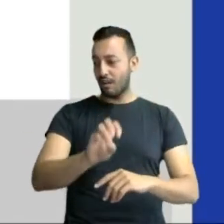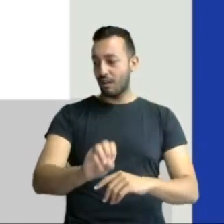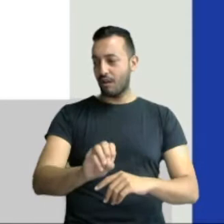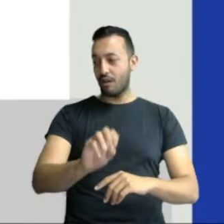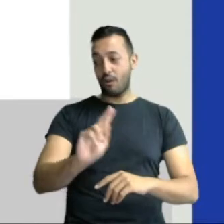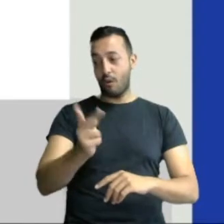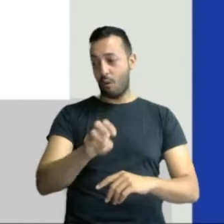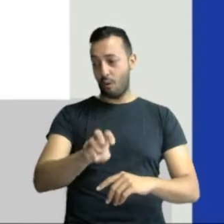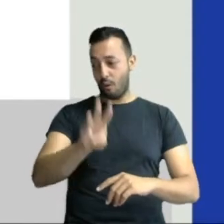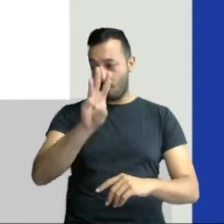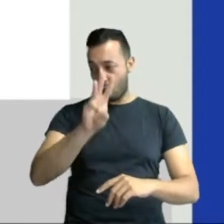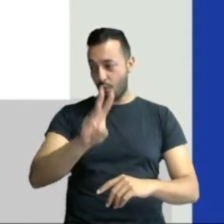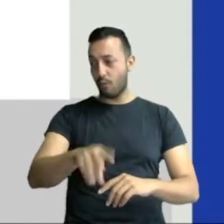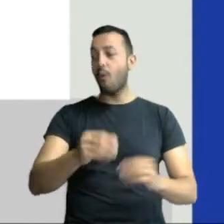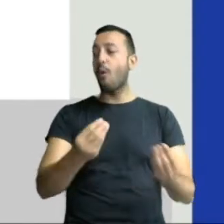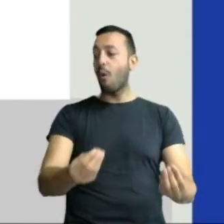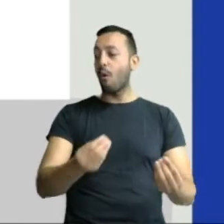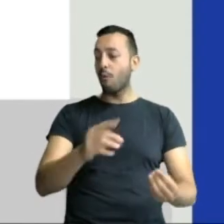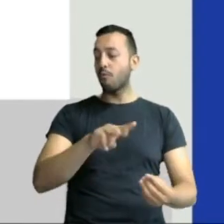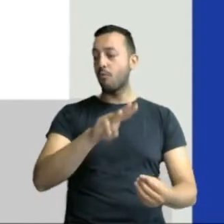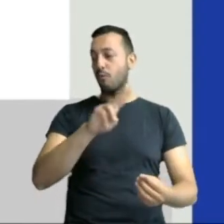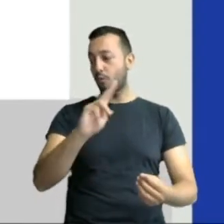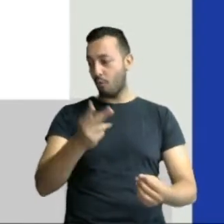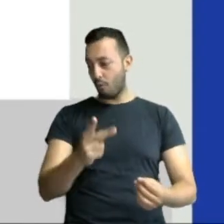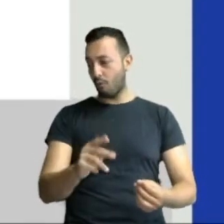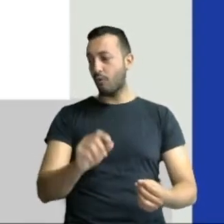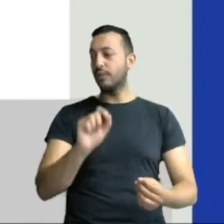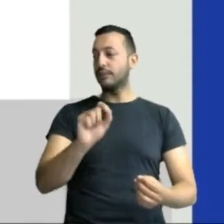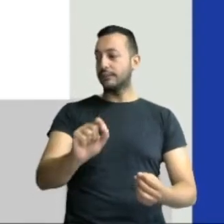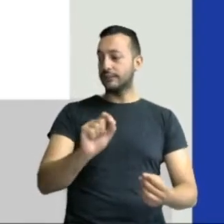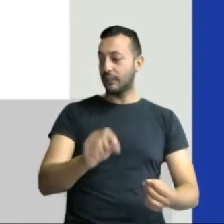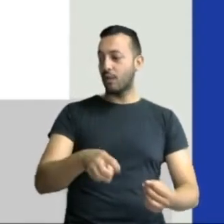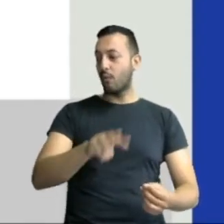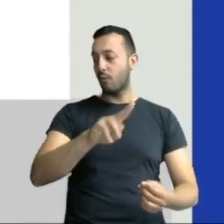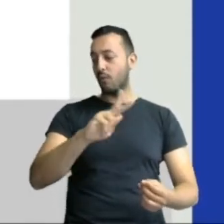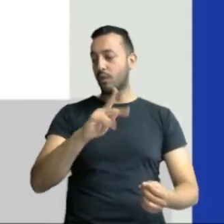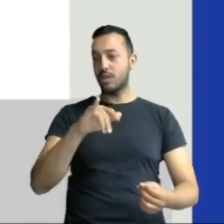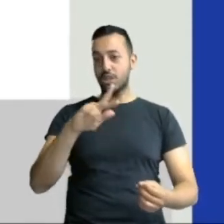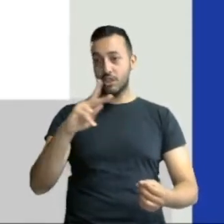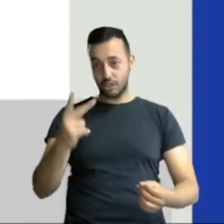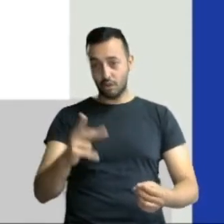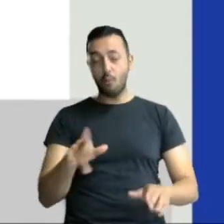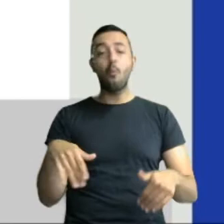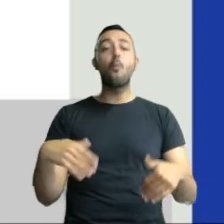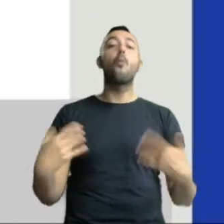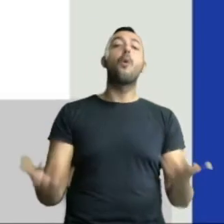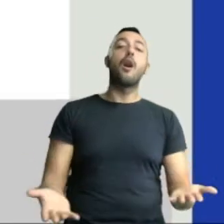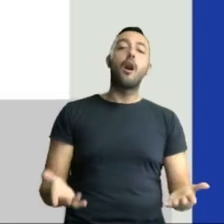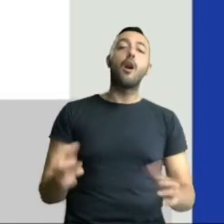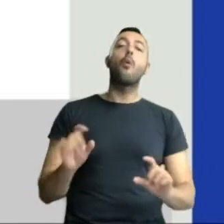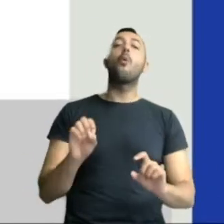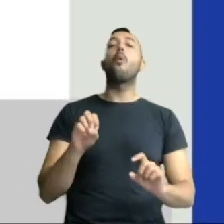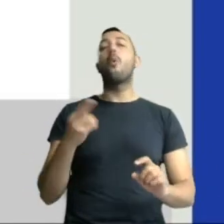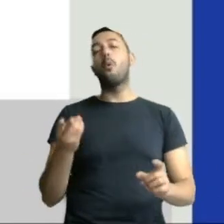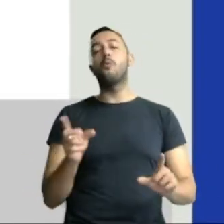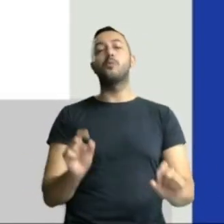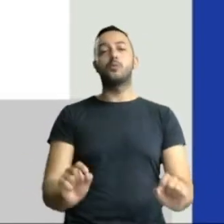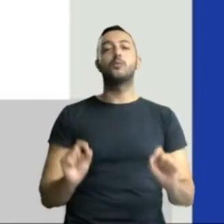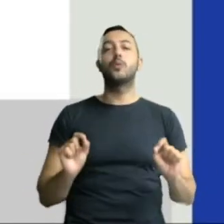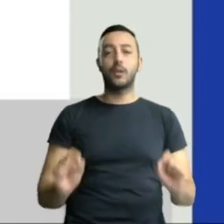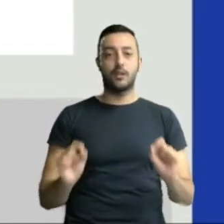como. O whom, quem. E o which, qual, quais ou o que,